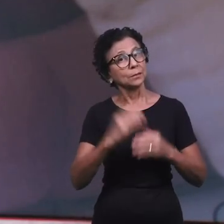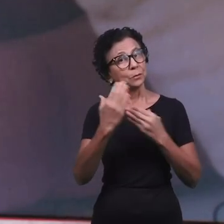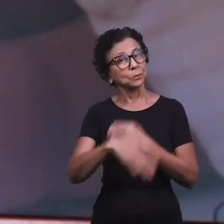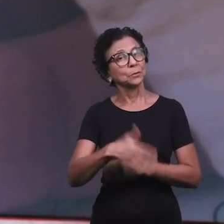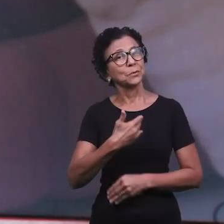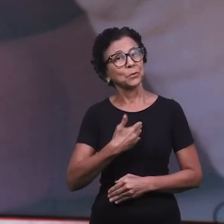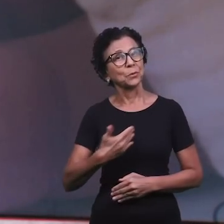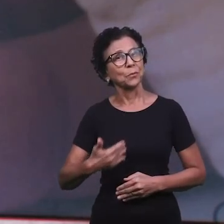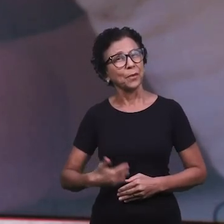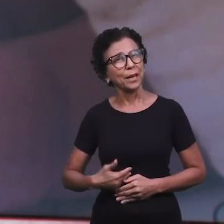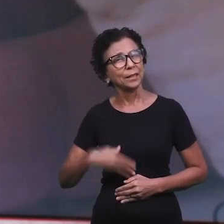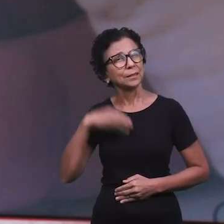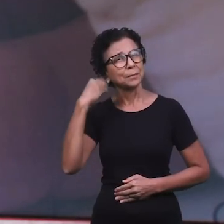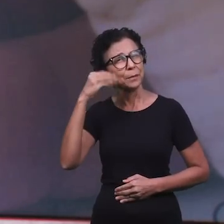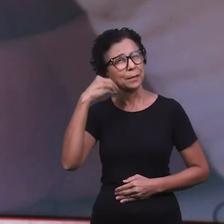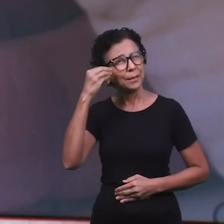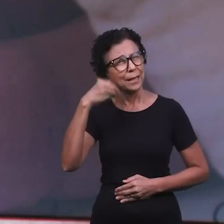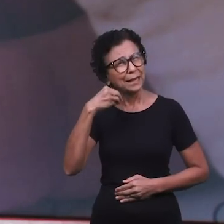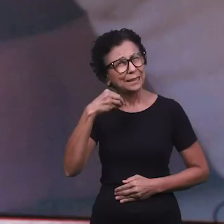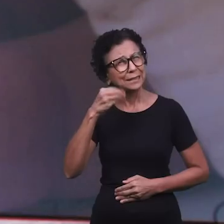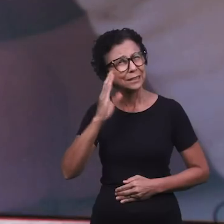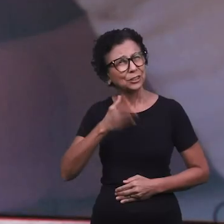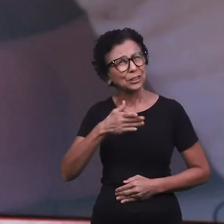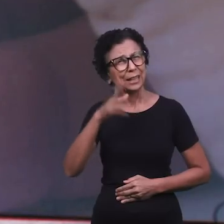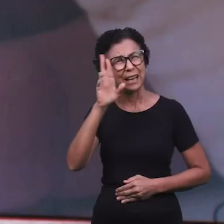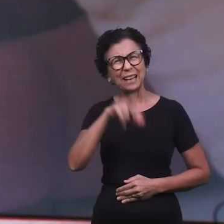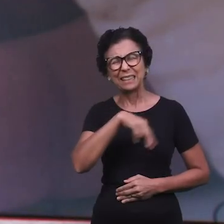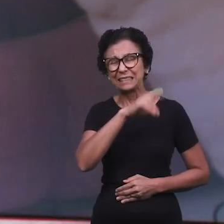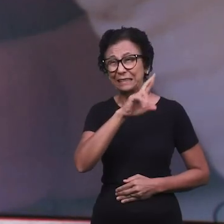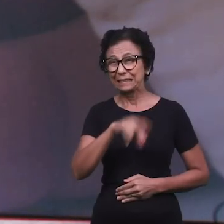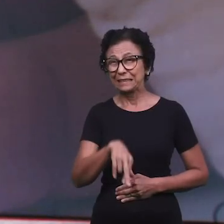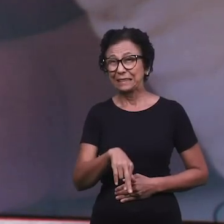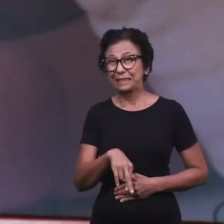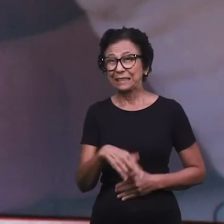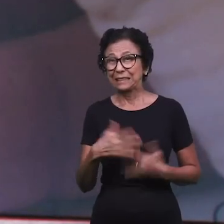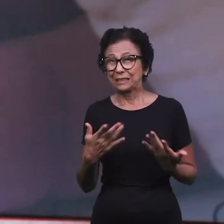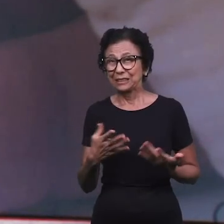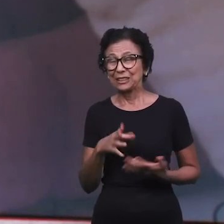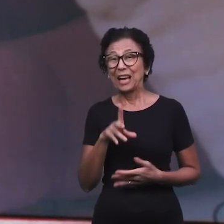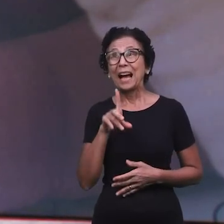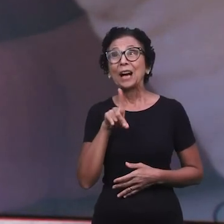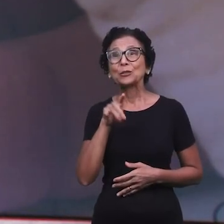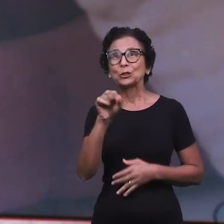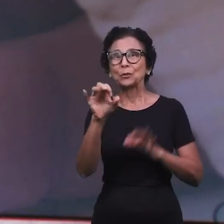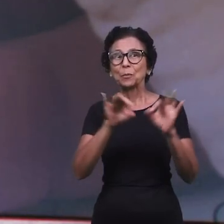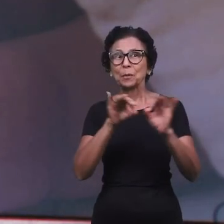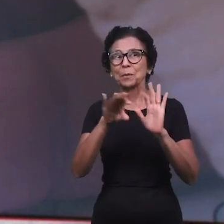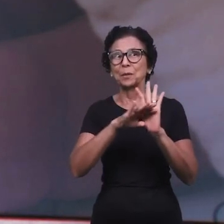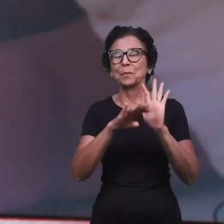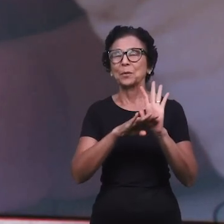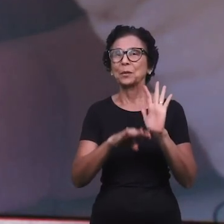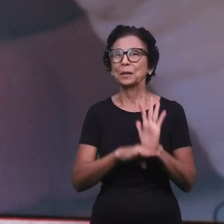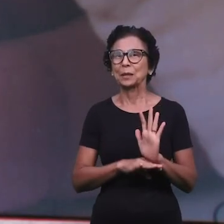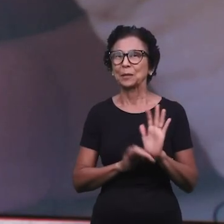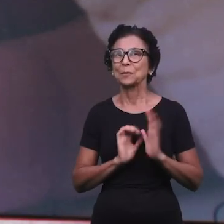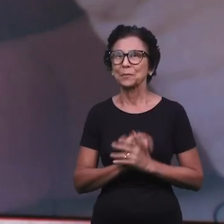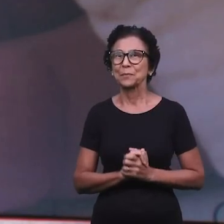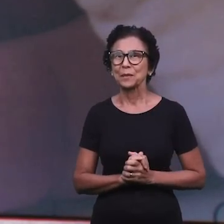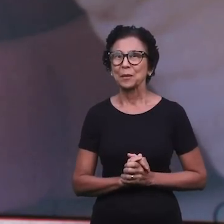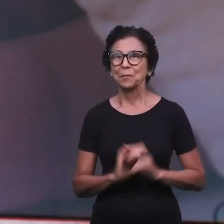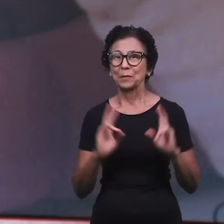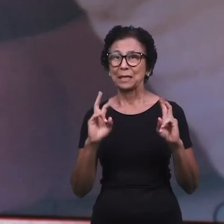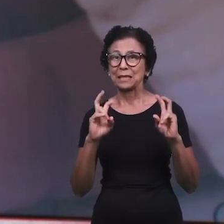público? Já passou pela experiência de ter sido reprovado em alguma prova? Um dia eu vou fazer um programa só para falar sobre isso,